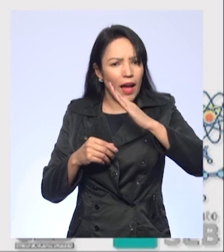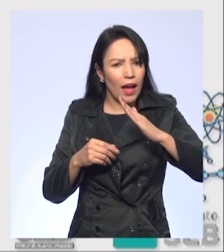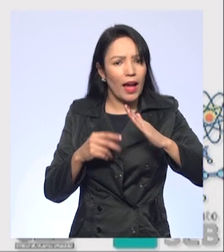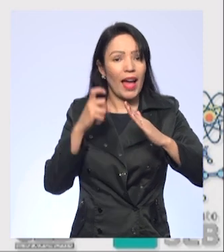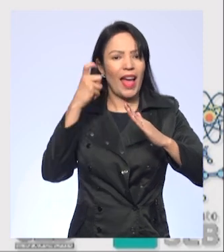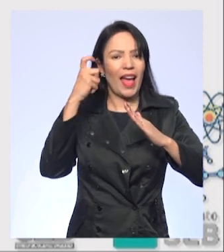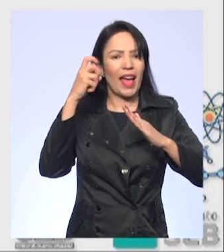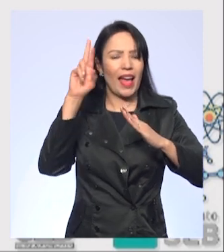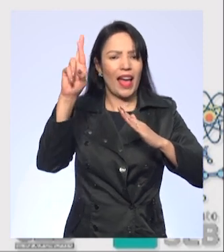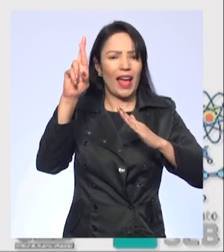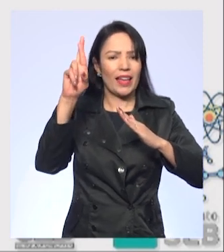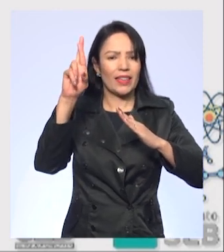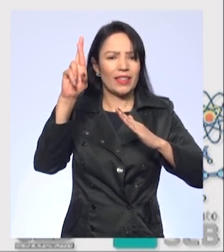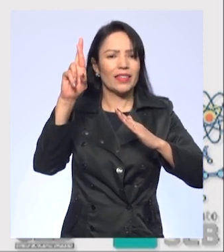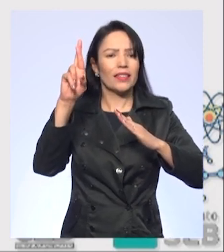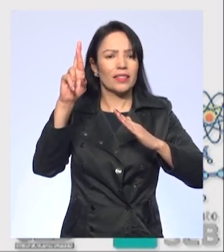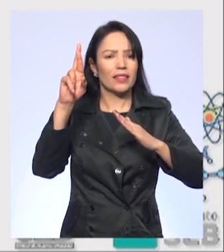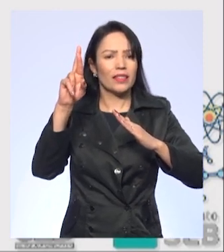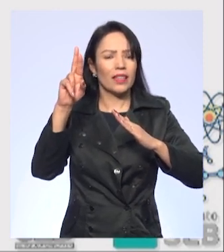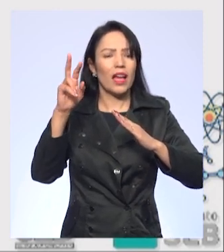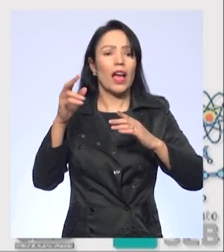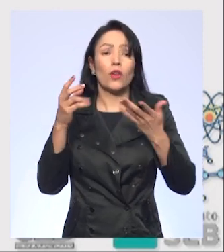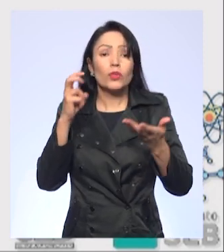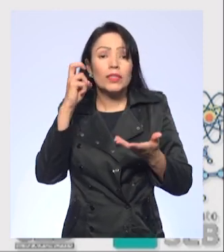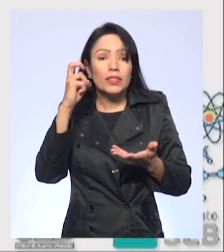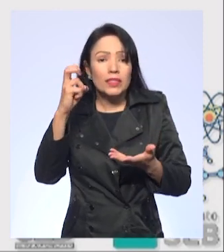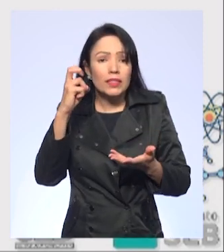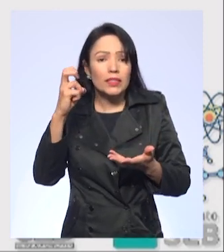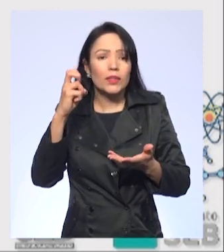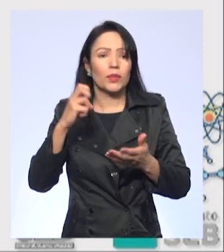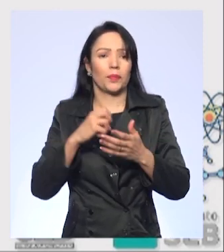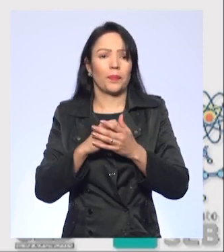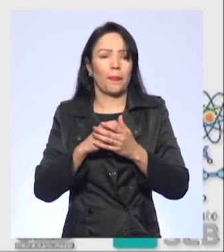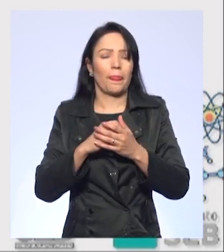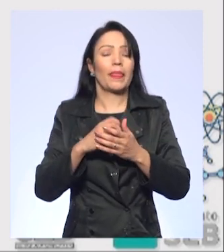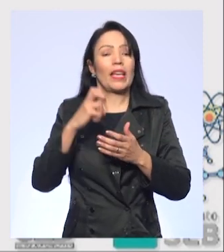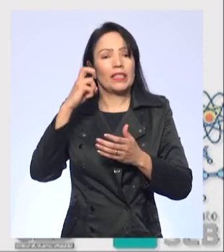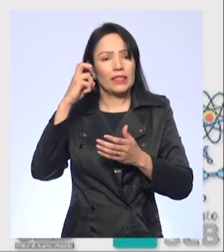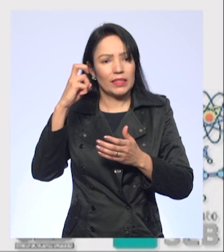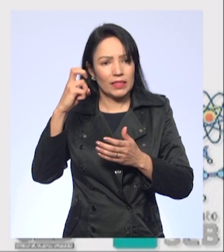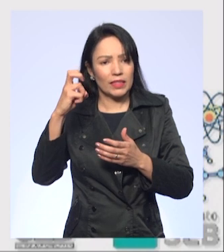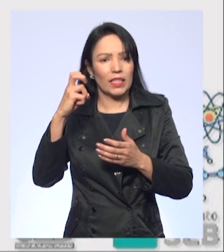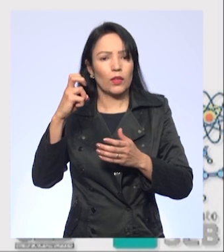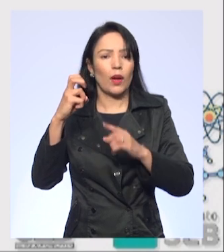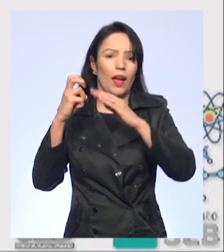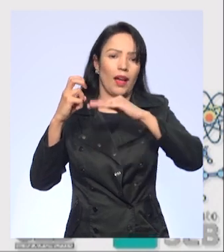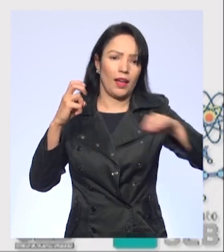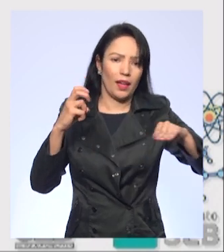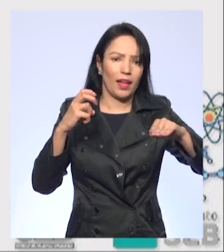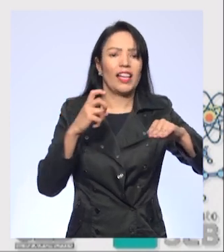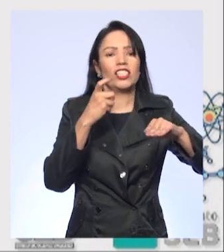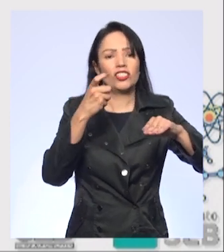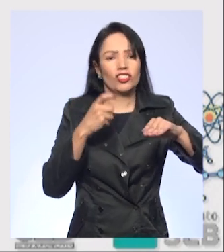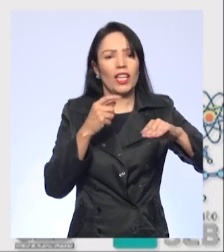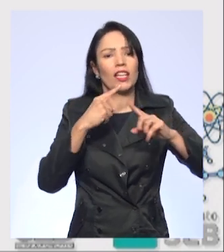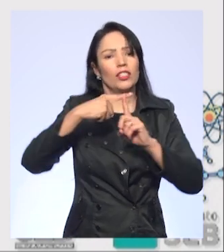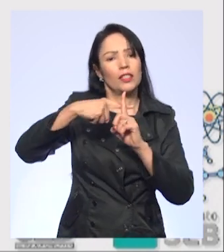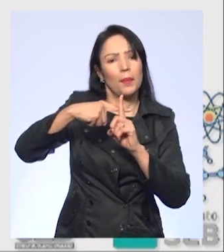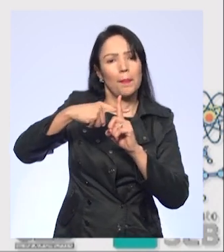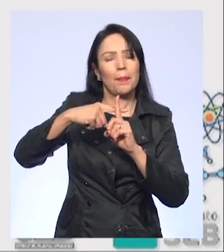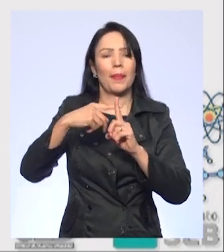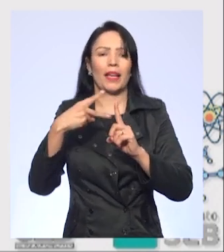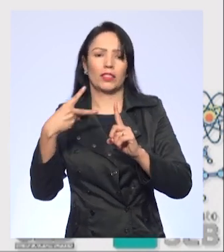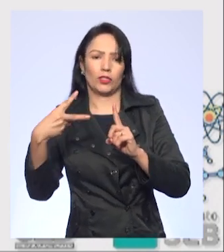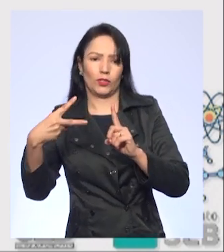responde aí. Quem é o segmento correspondente? É o 5. Se eu peguei o x menos 2, o segmento correspondente será